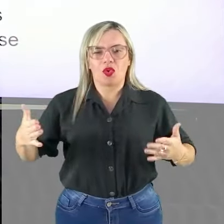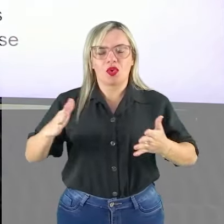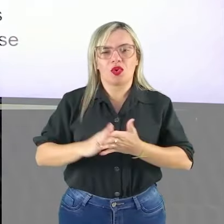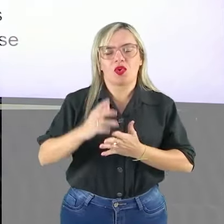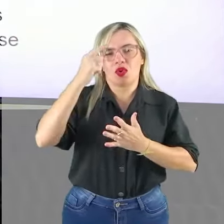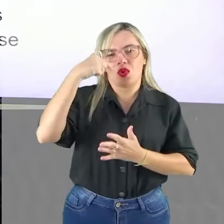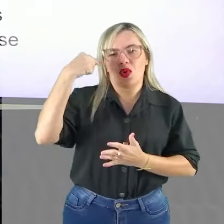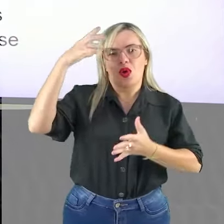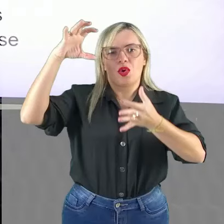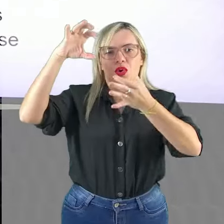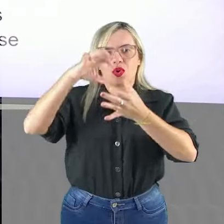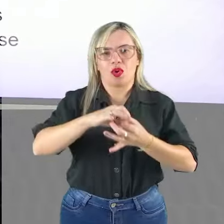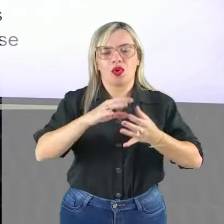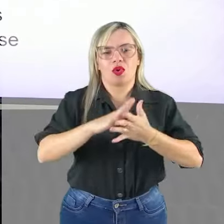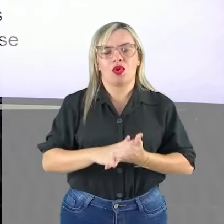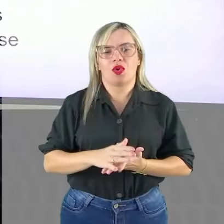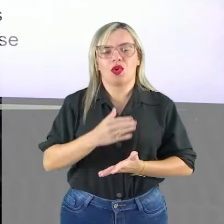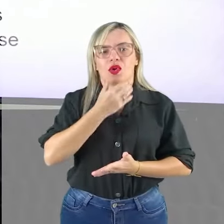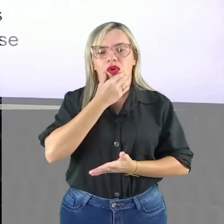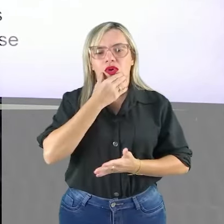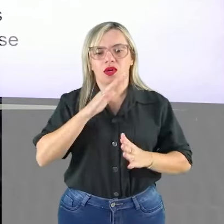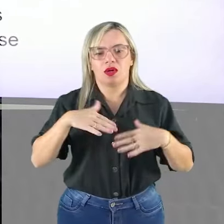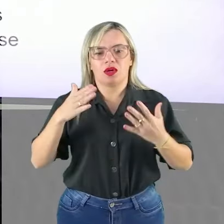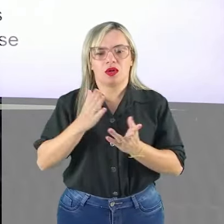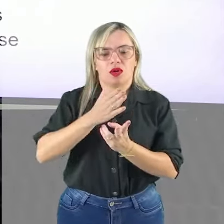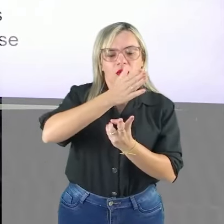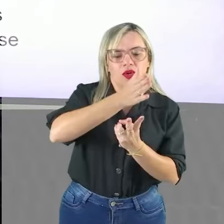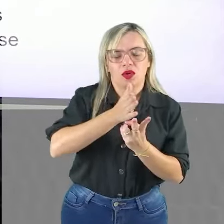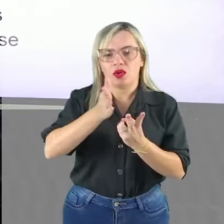então aí ele começa a falar que a